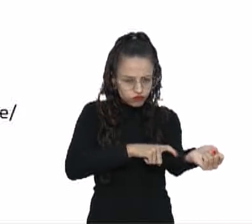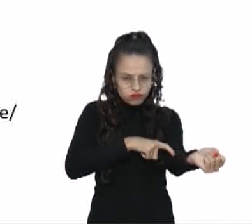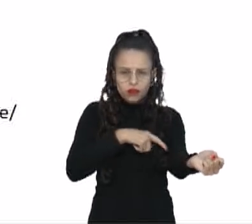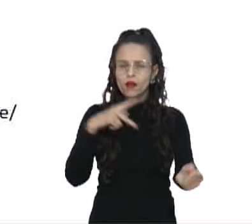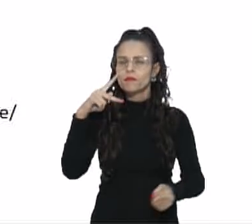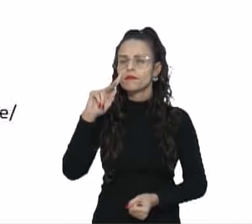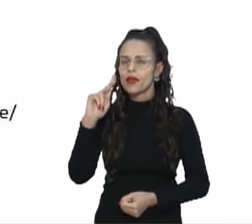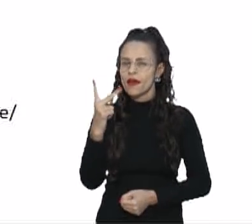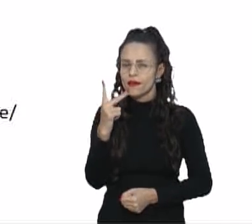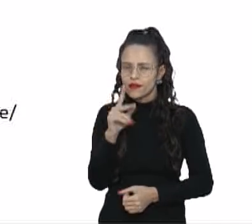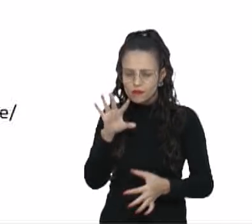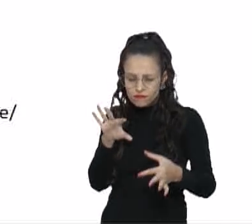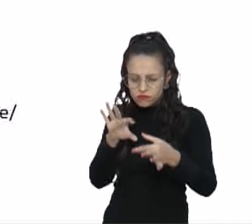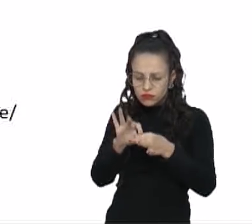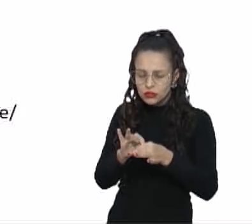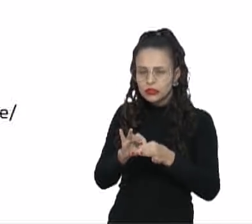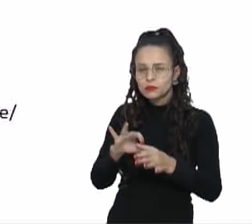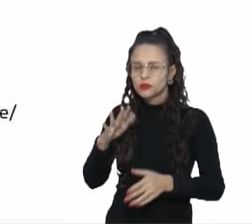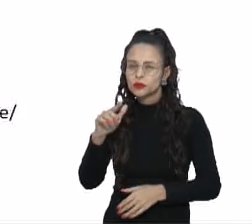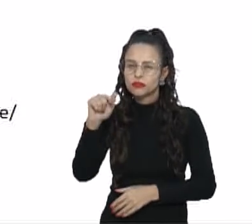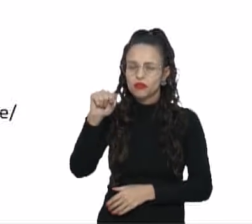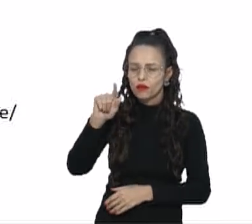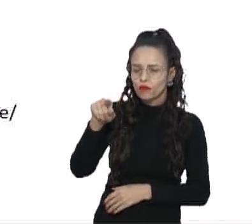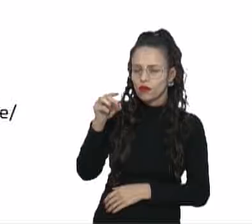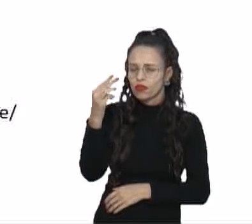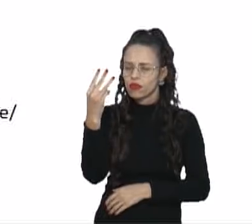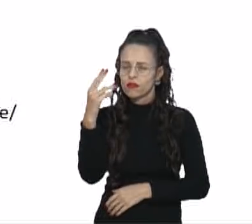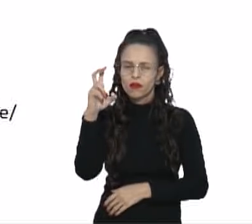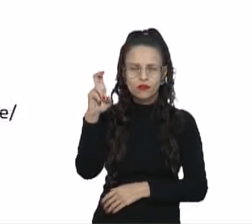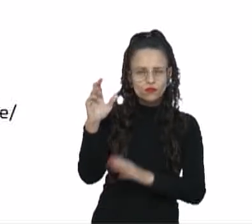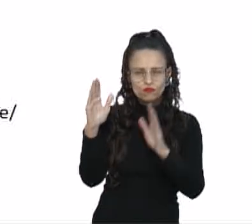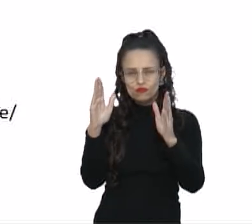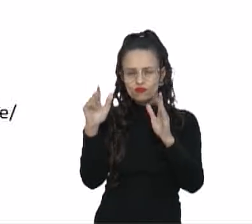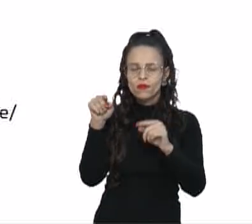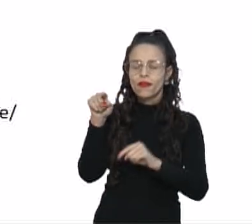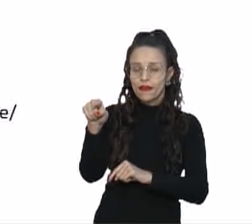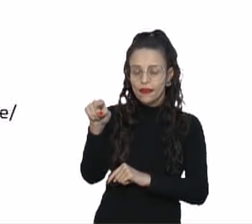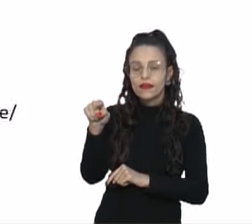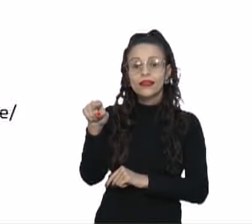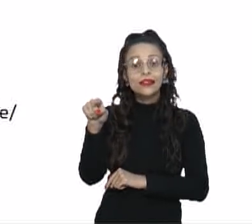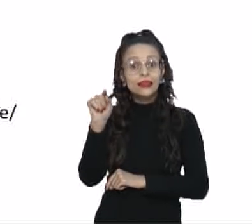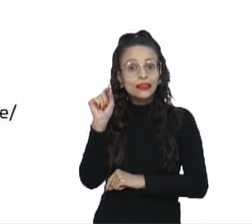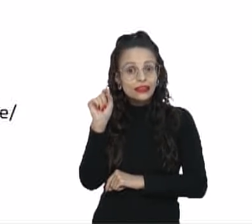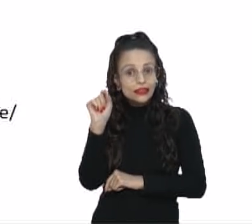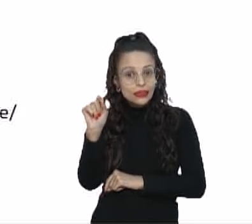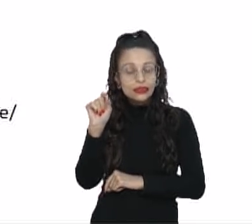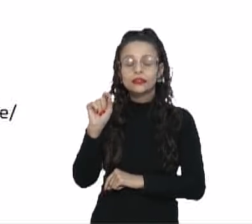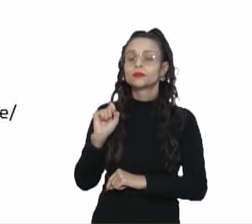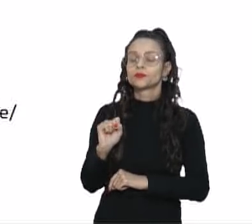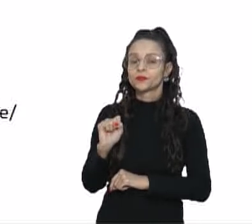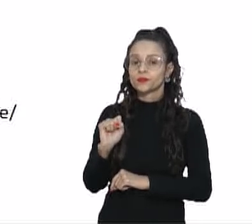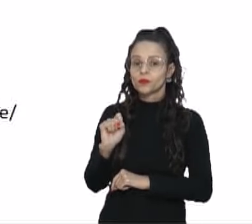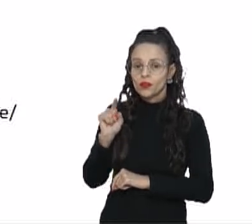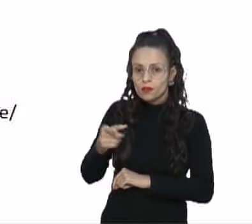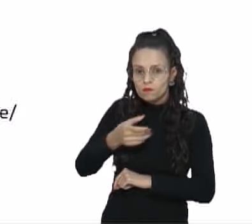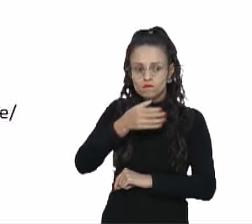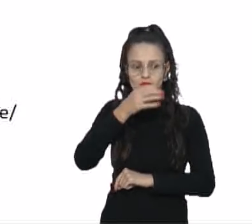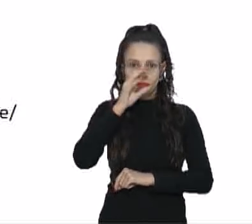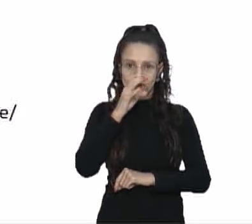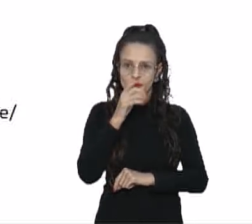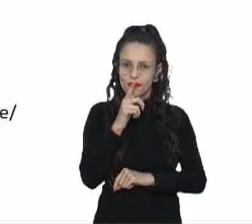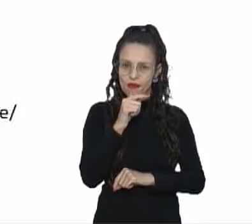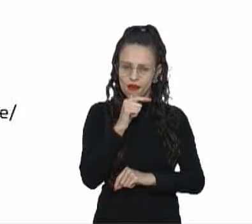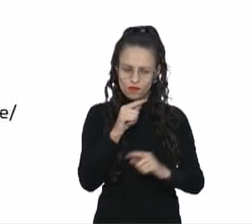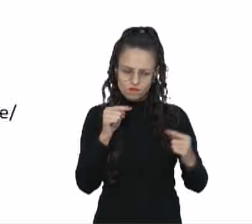ligeiramente básico, algo entre 7,35 e 7,45, em vez de 7, que é neutro, beber água com